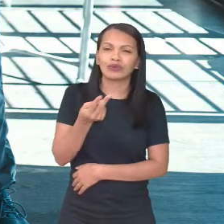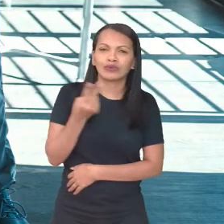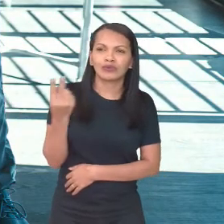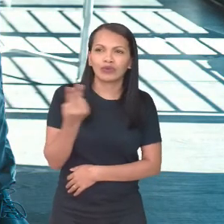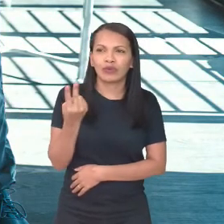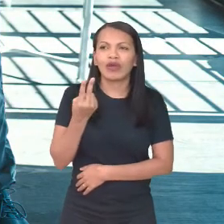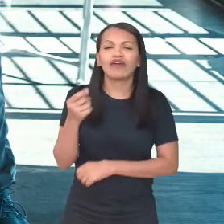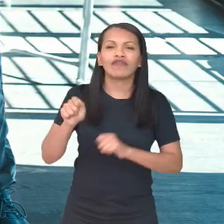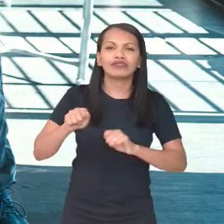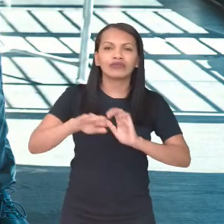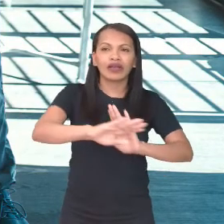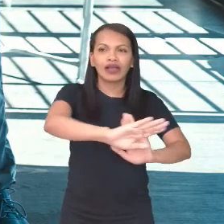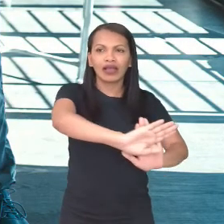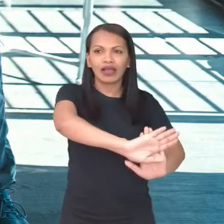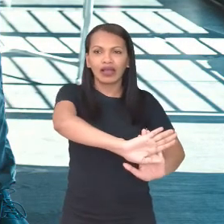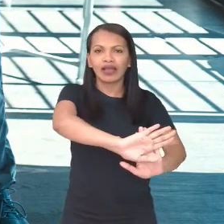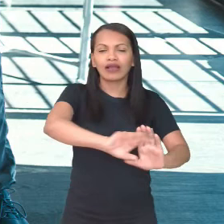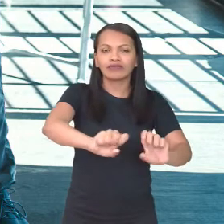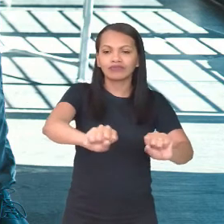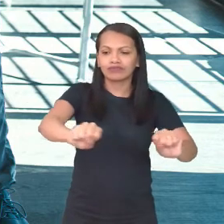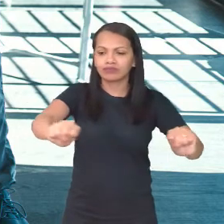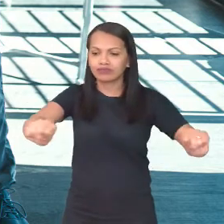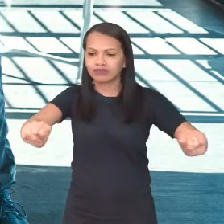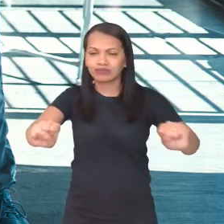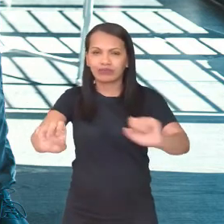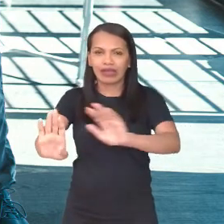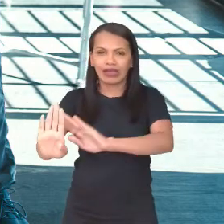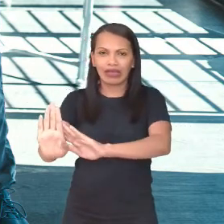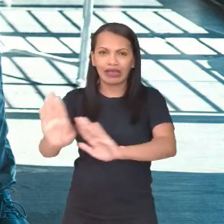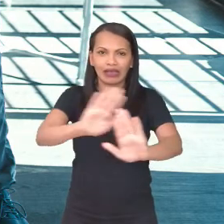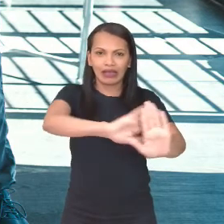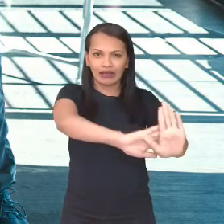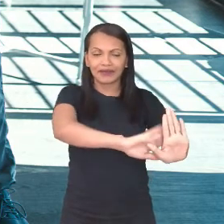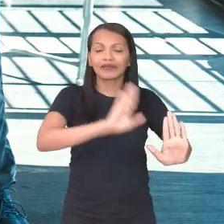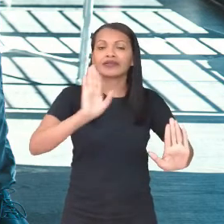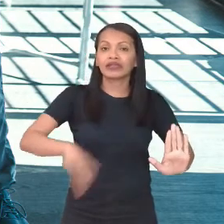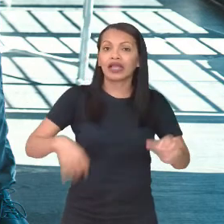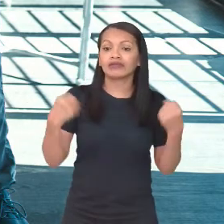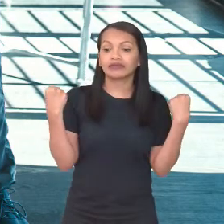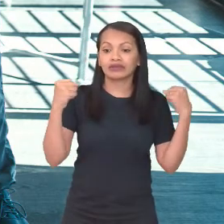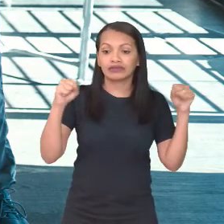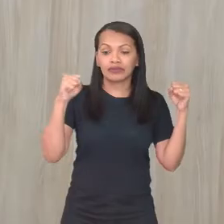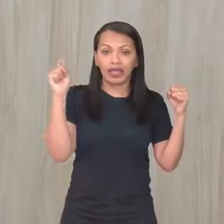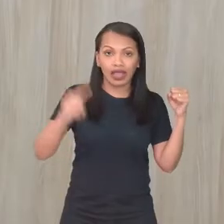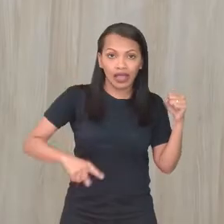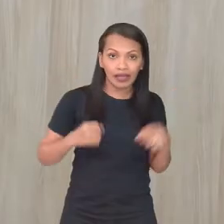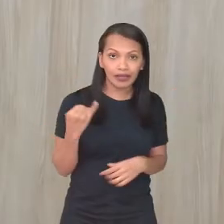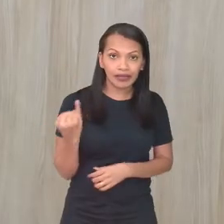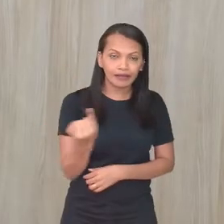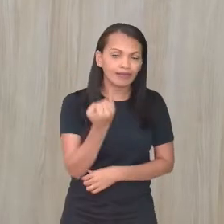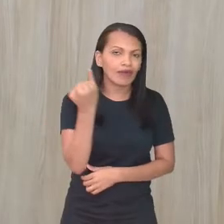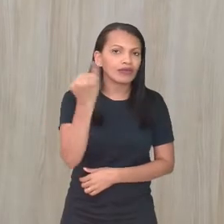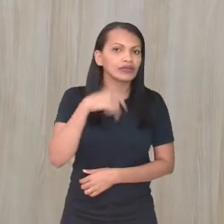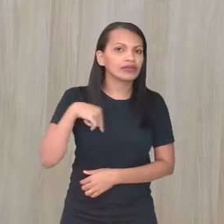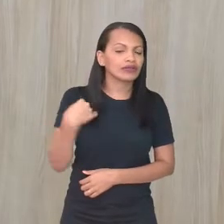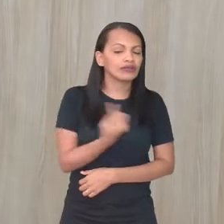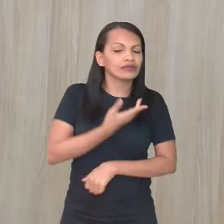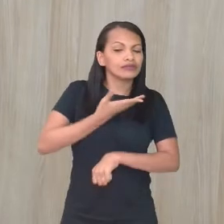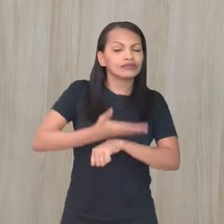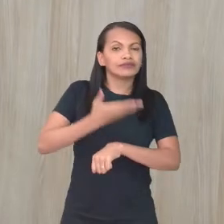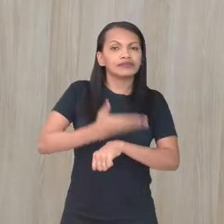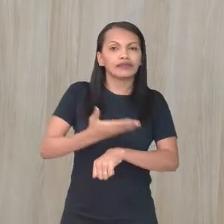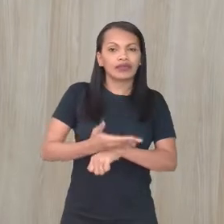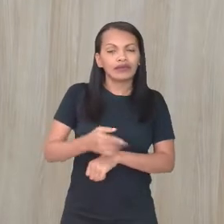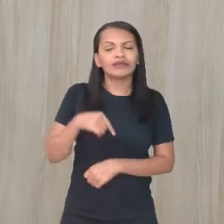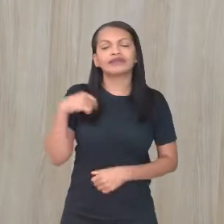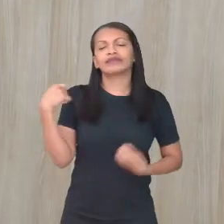física. Então, para falar em vida saudável, é falar que a atividade física ela é fundamental, gente. E a gente deve cada